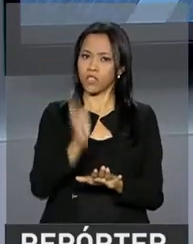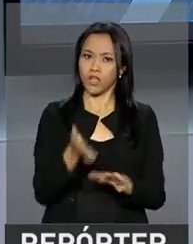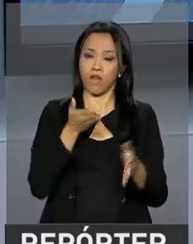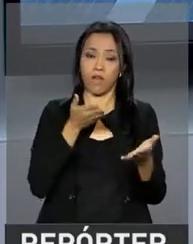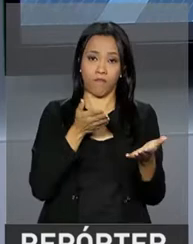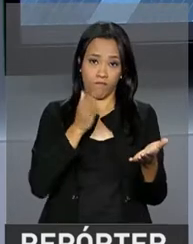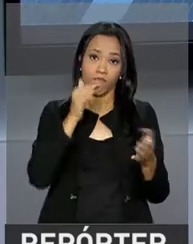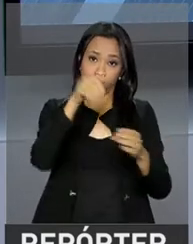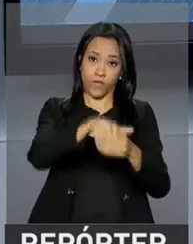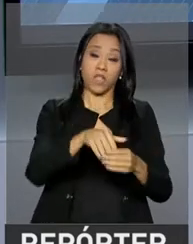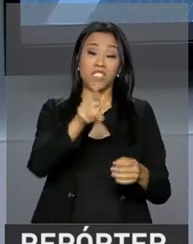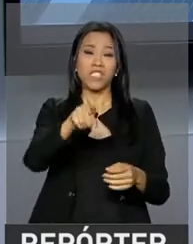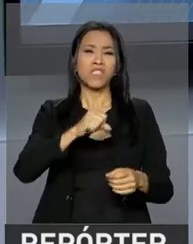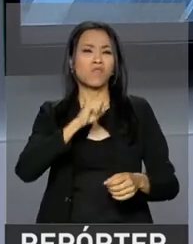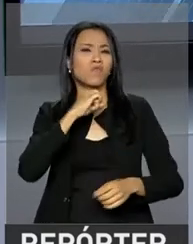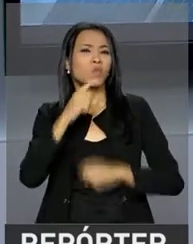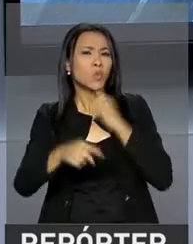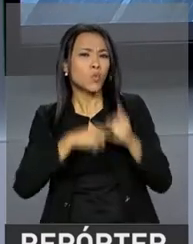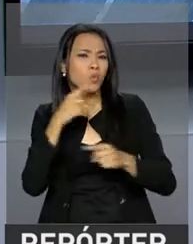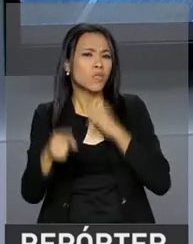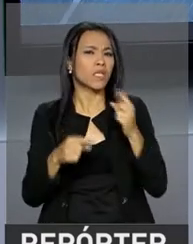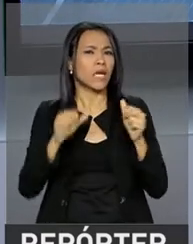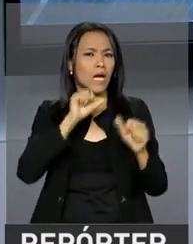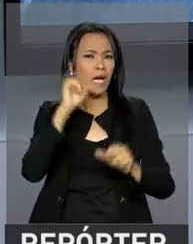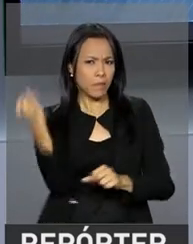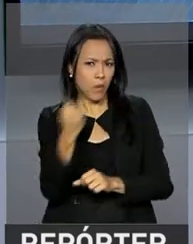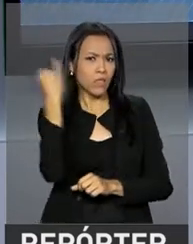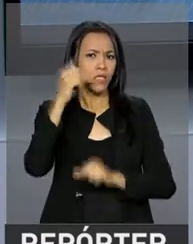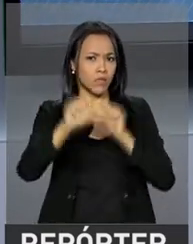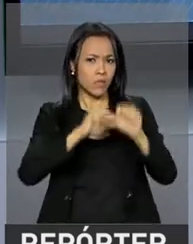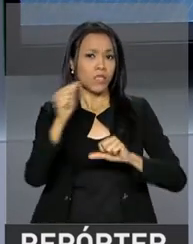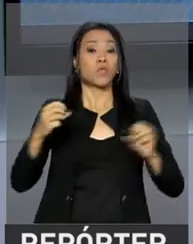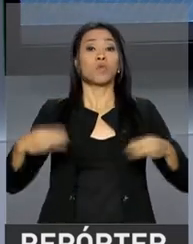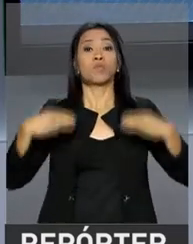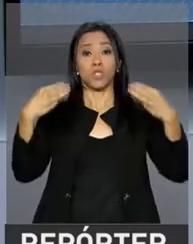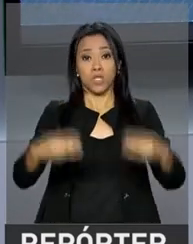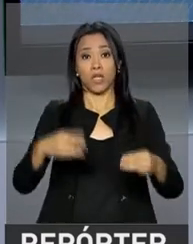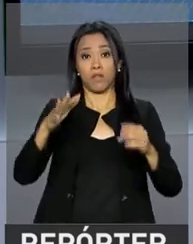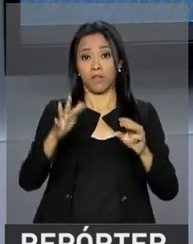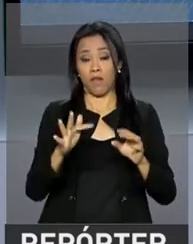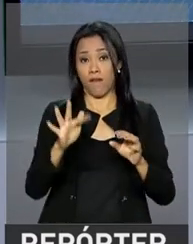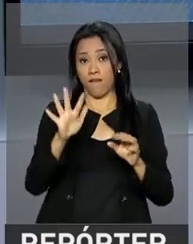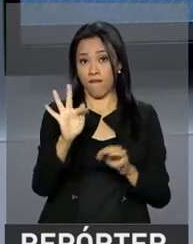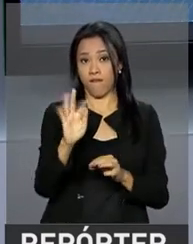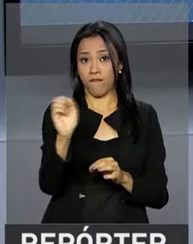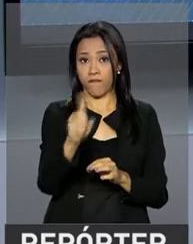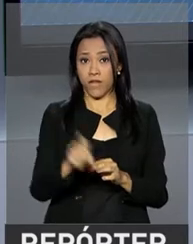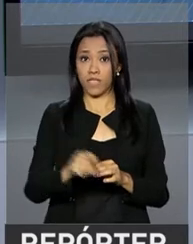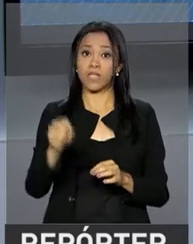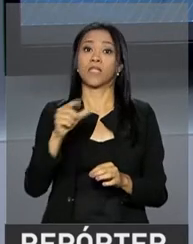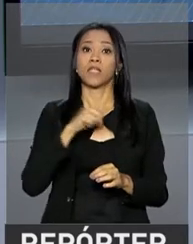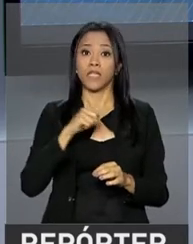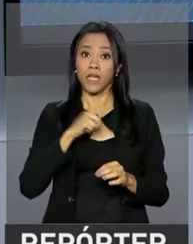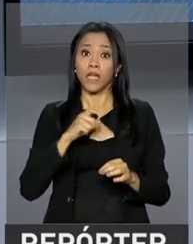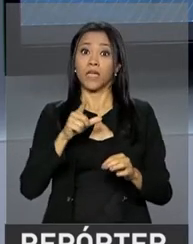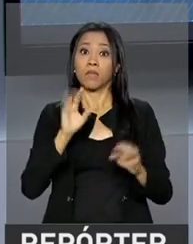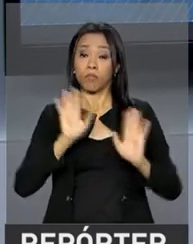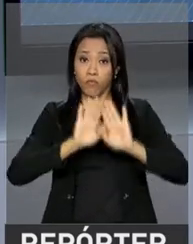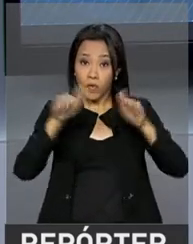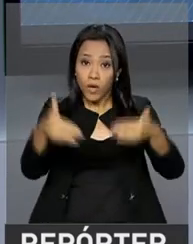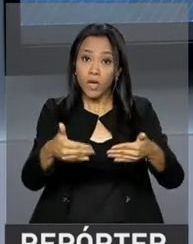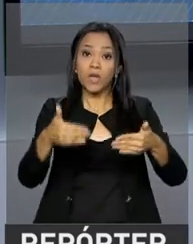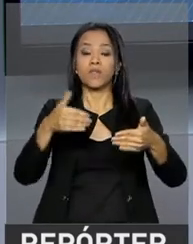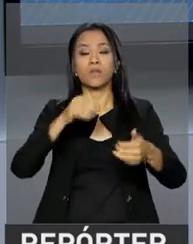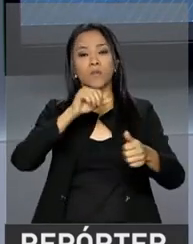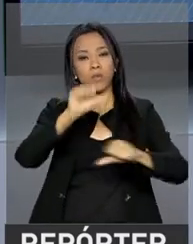você ainda tem dúvidas sobre a importância das mudanças, o Ministério da Fazenda mantém na internet a página Por Dentro da Reforma da